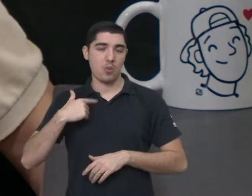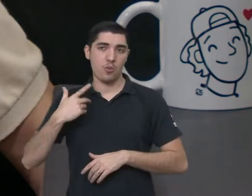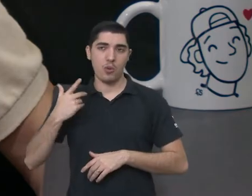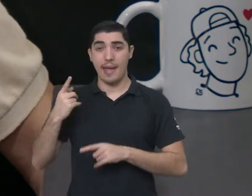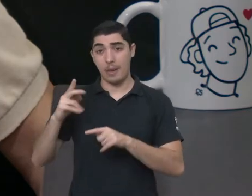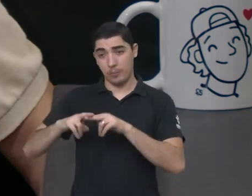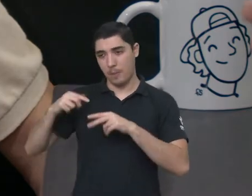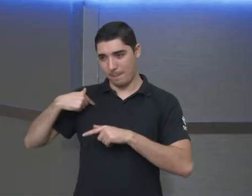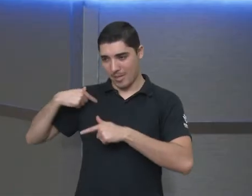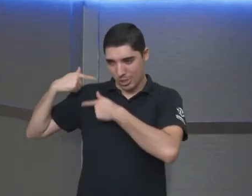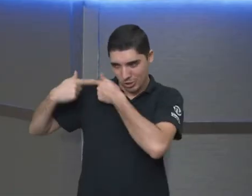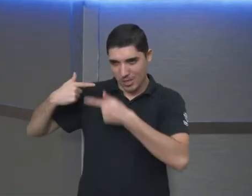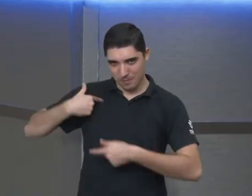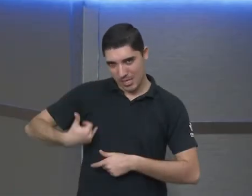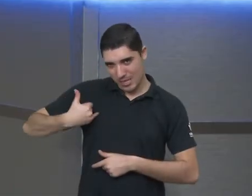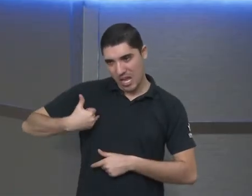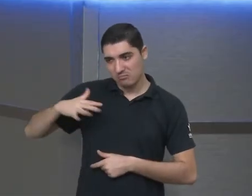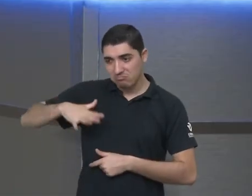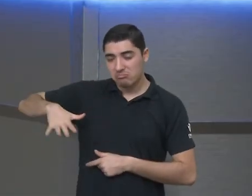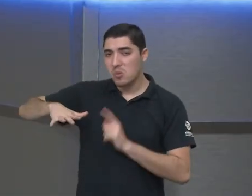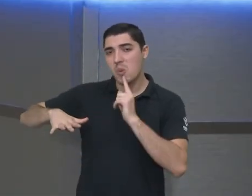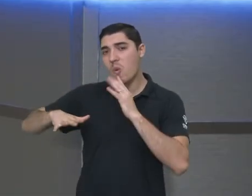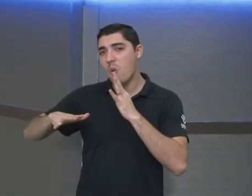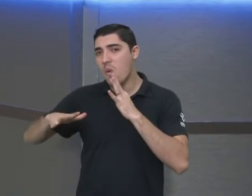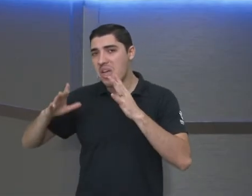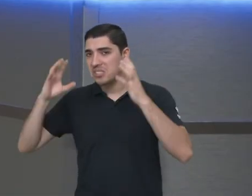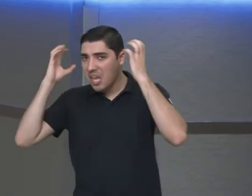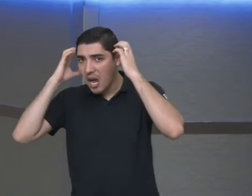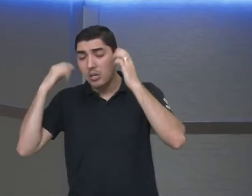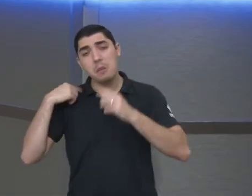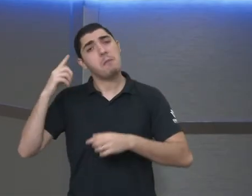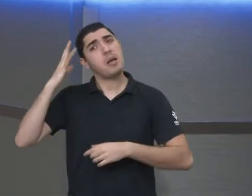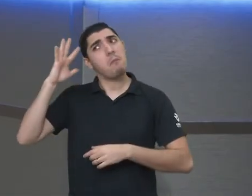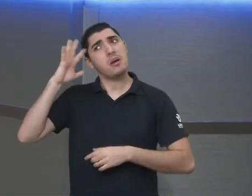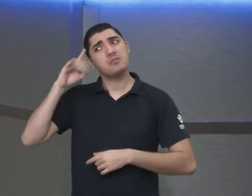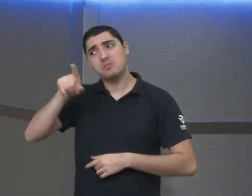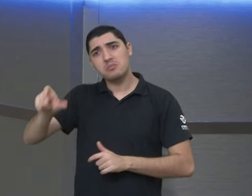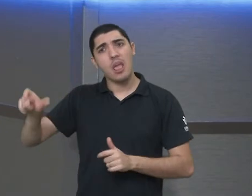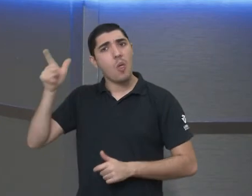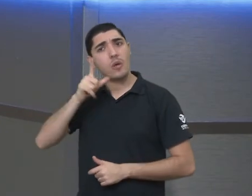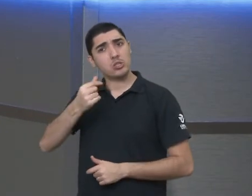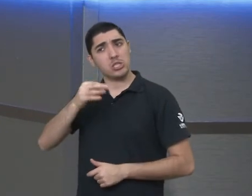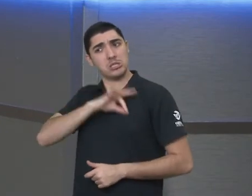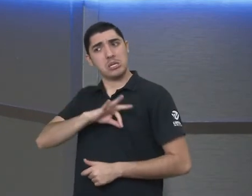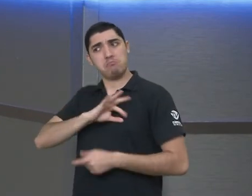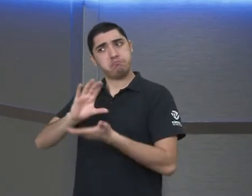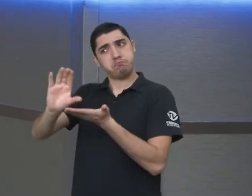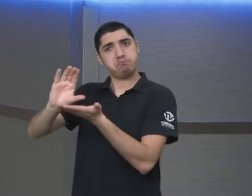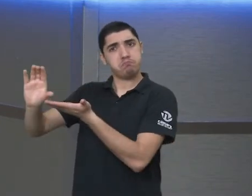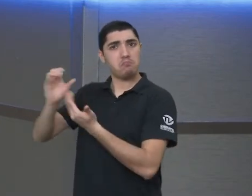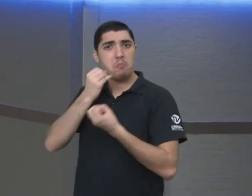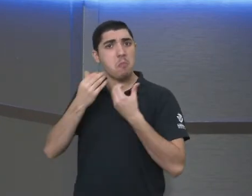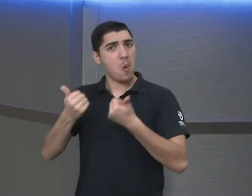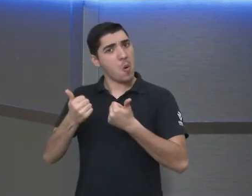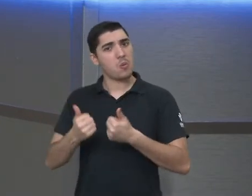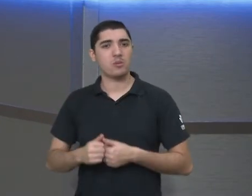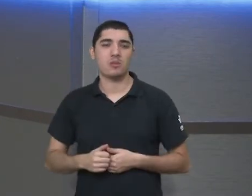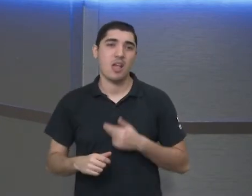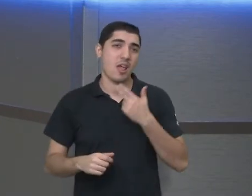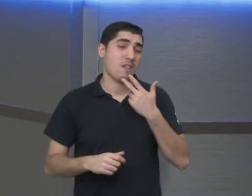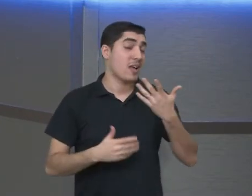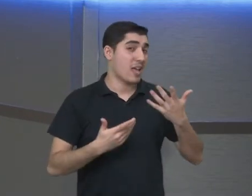teve alguns jogos aí também chovendo, aquelas propagandas, né, que você... Que antes era em V, né? Era pra torcida ir pro campo, né? A torcida veio, a televisão mostrava